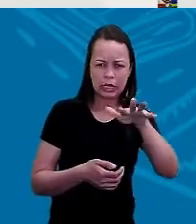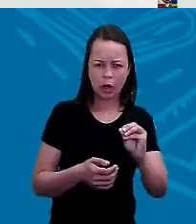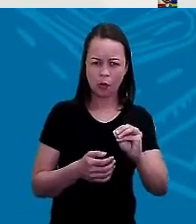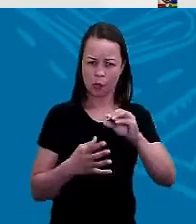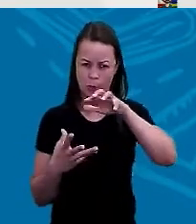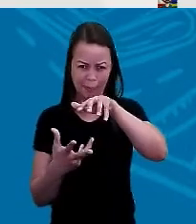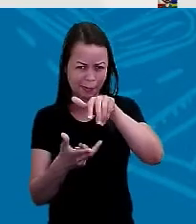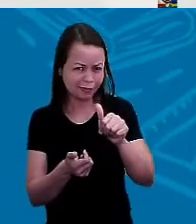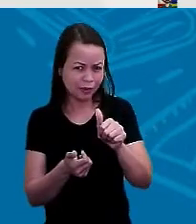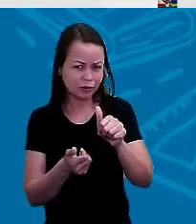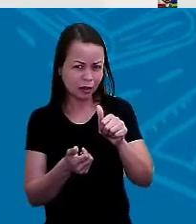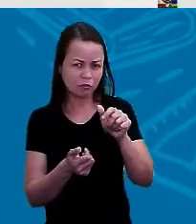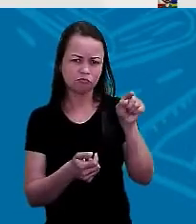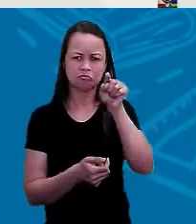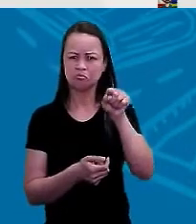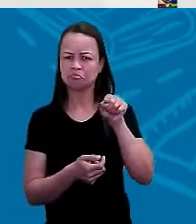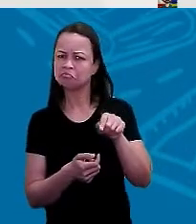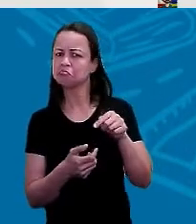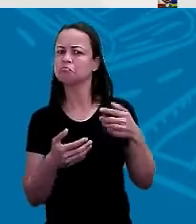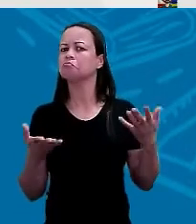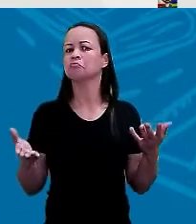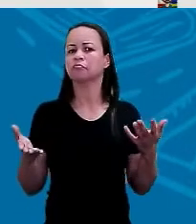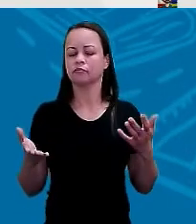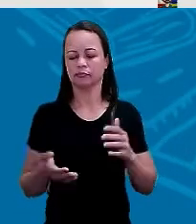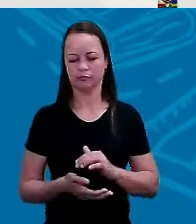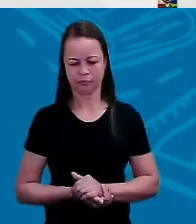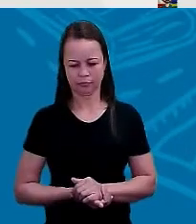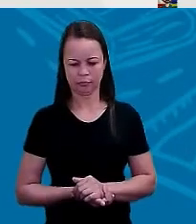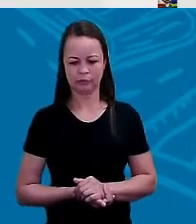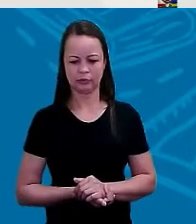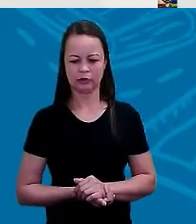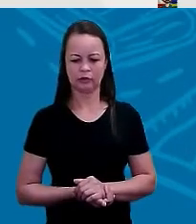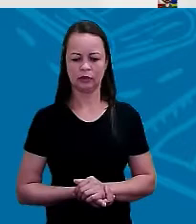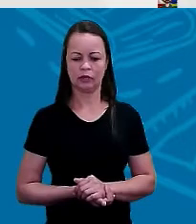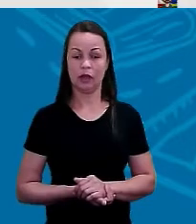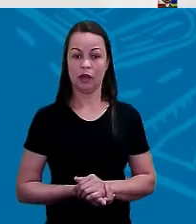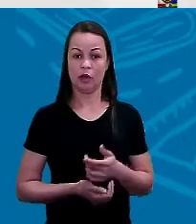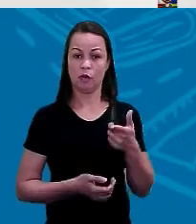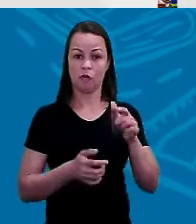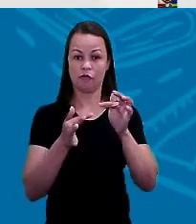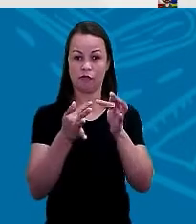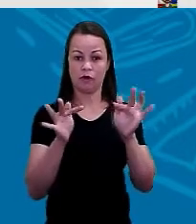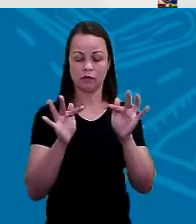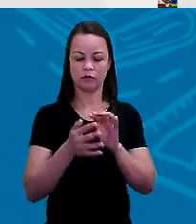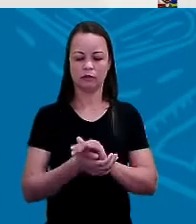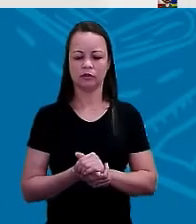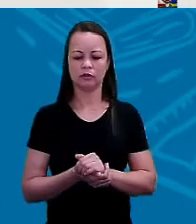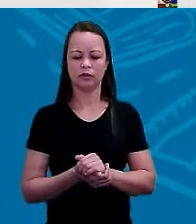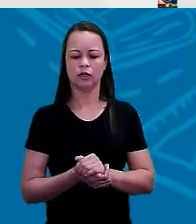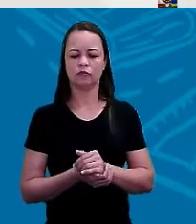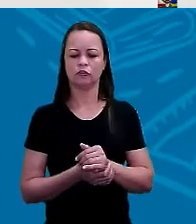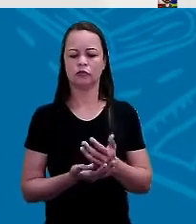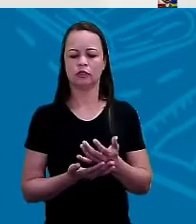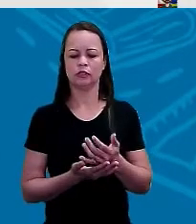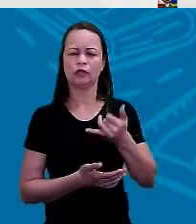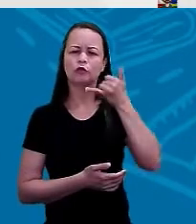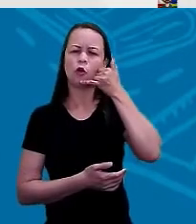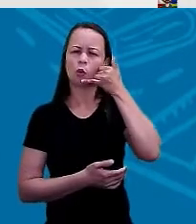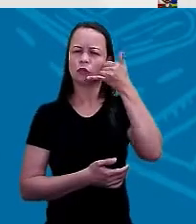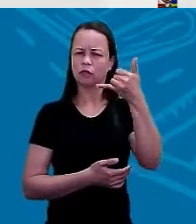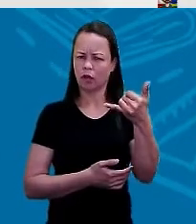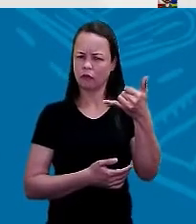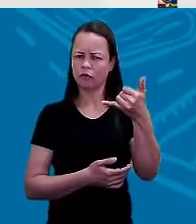Were you on the phone? Were you on the phone? Você estava ao telefone? Você estava